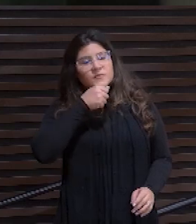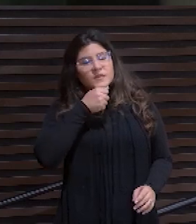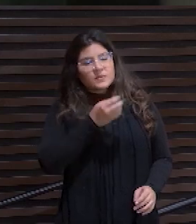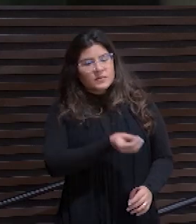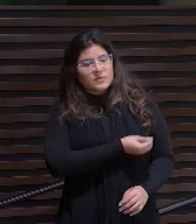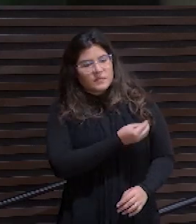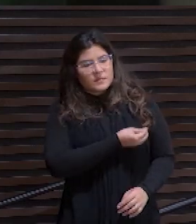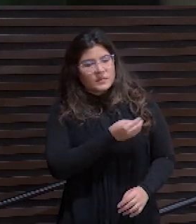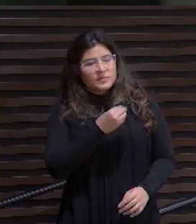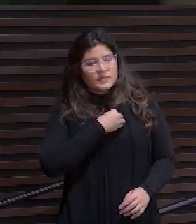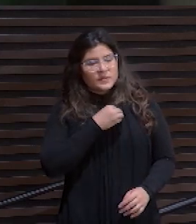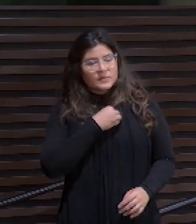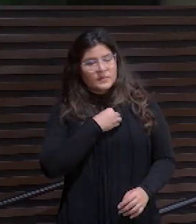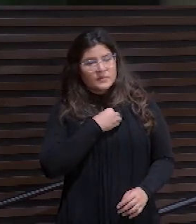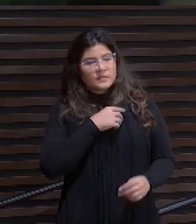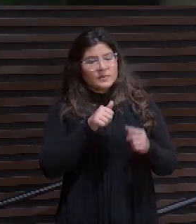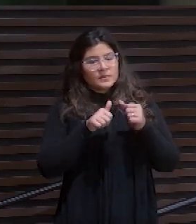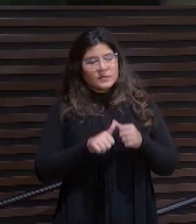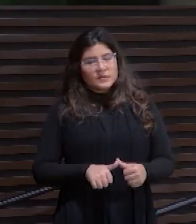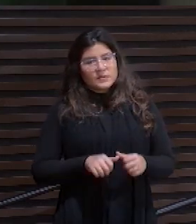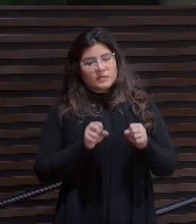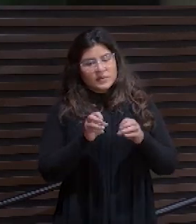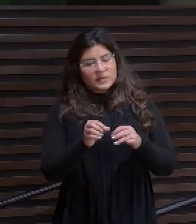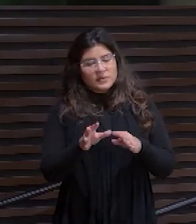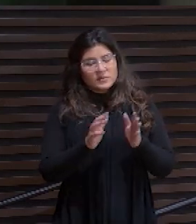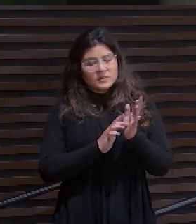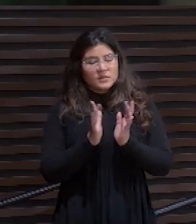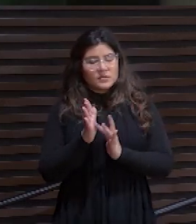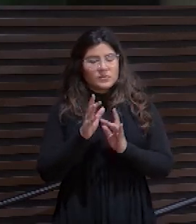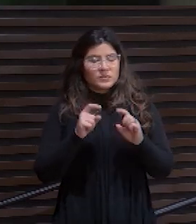Então, esse é o ensino de Jesus aqui.